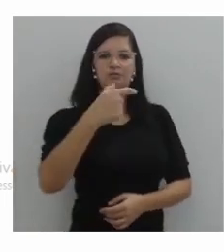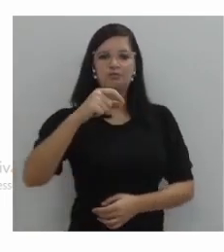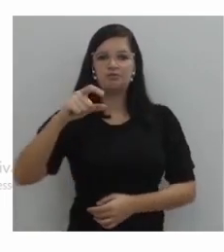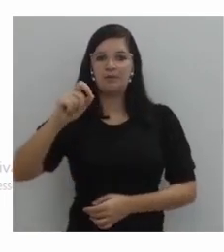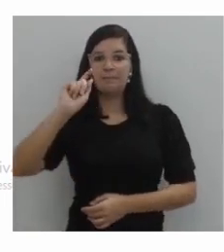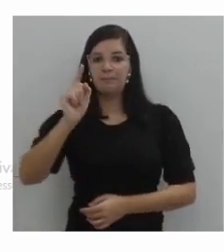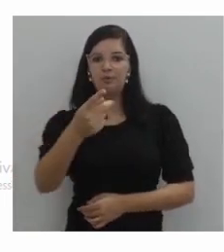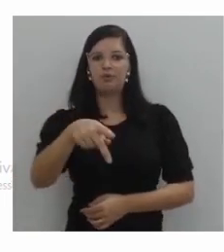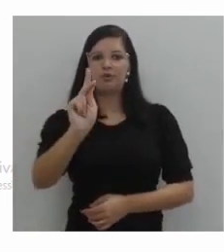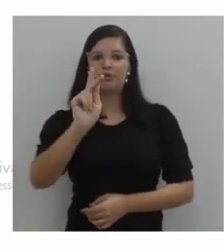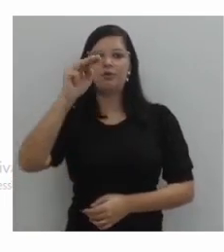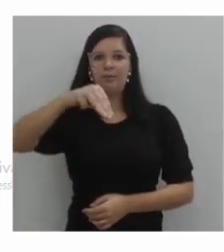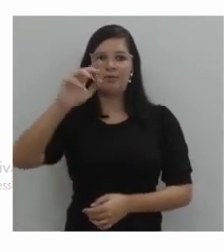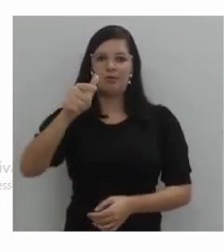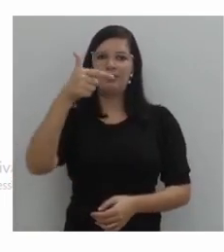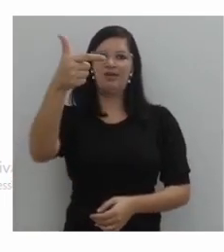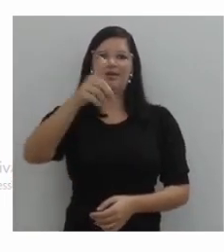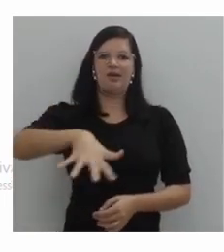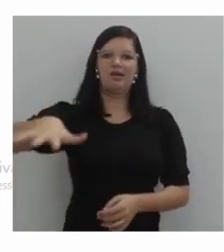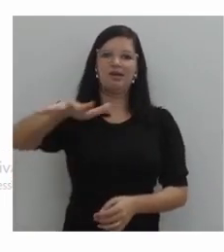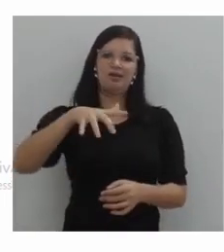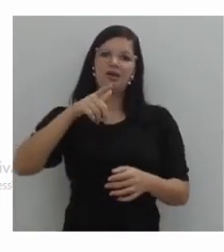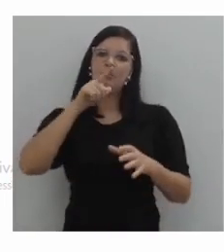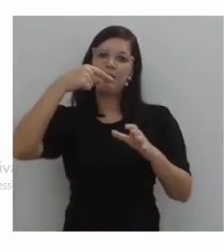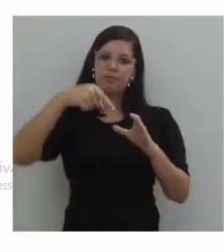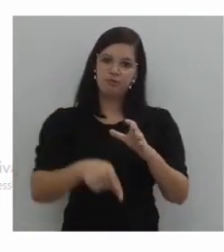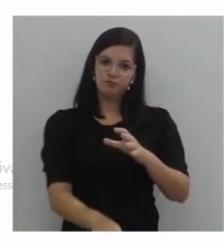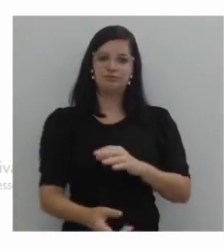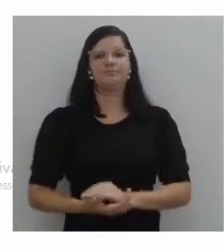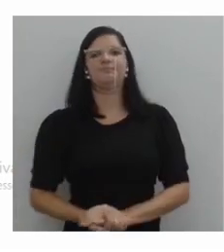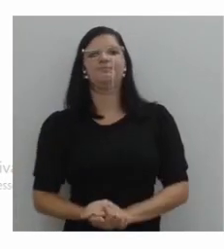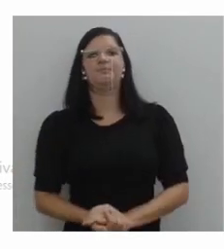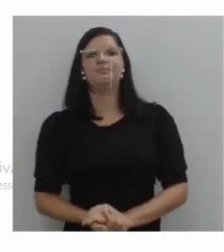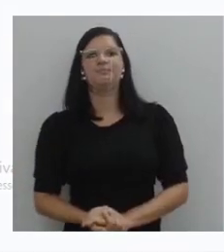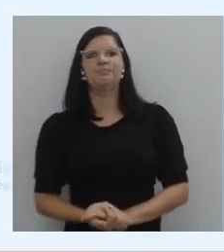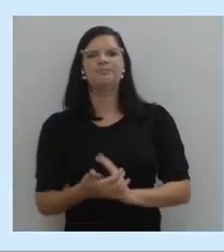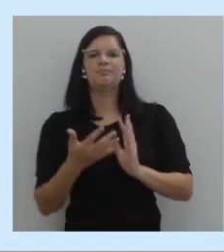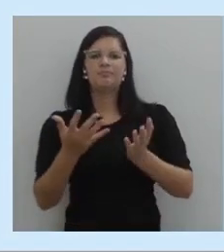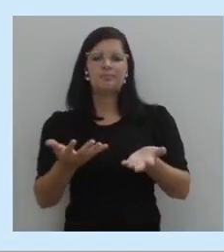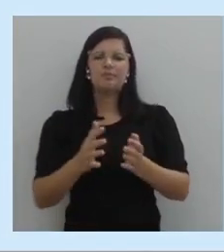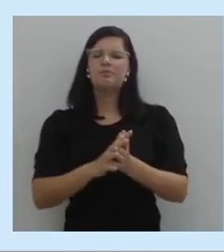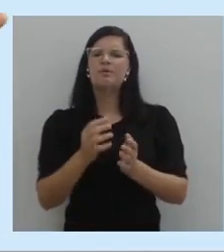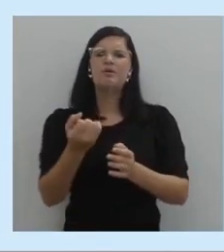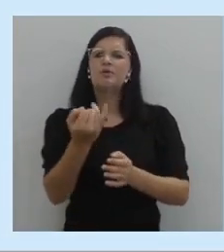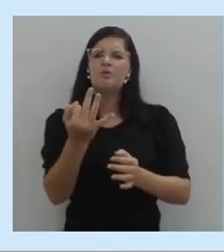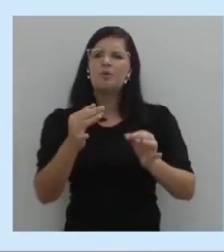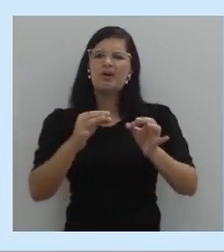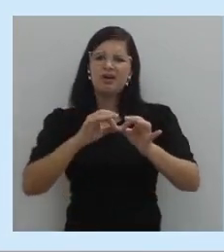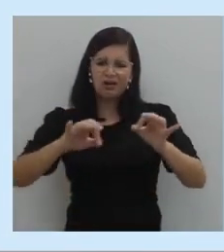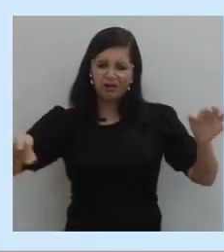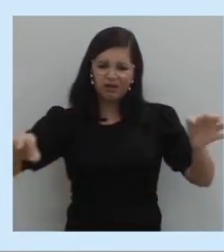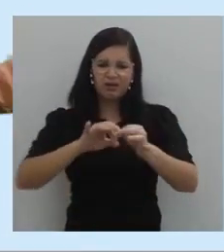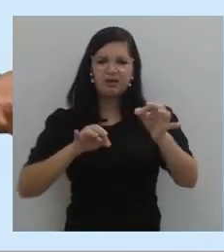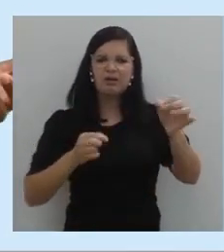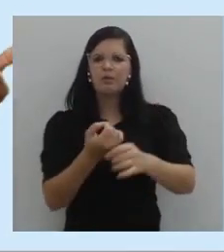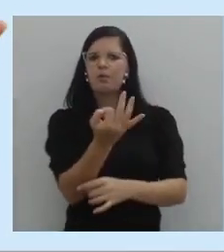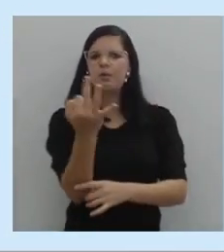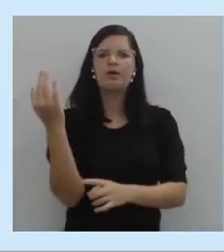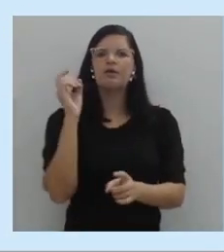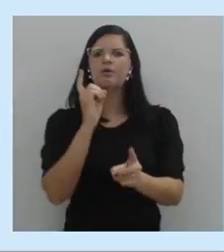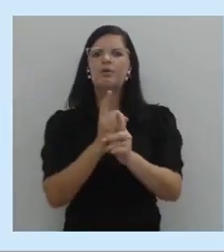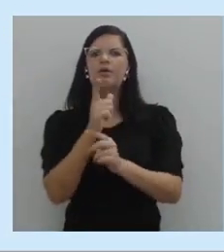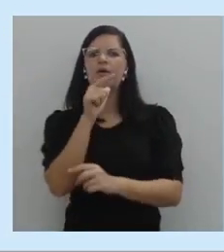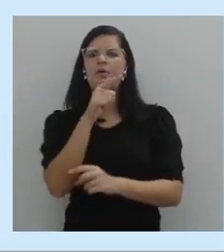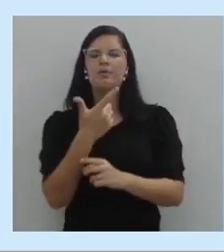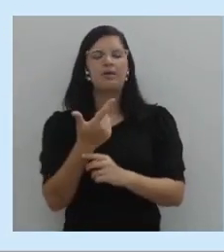1.200.000 quilômetros quadrados de águas subterrâneas, tá? Olha para mim, gente. Professor, e o volume disso, a quantidade de água que existe nesse